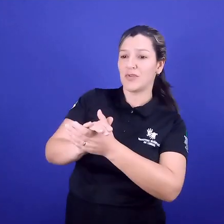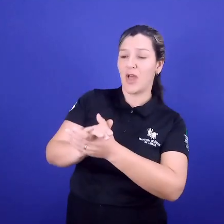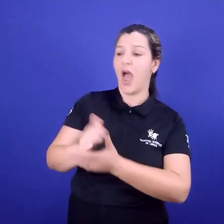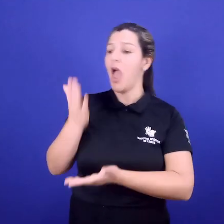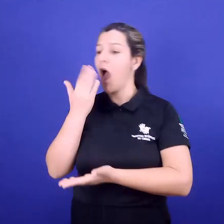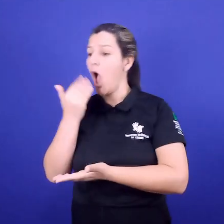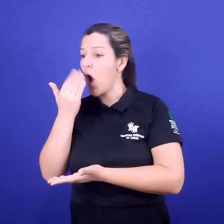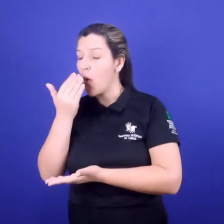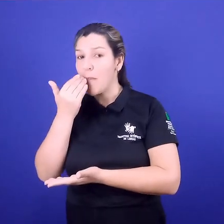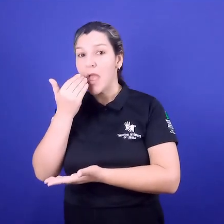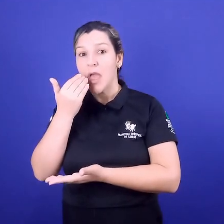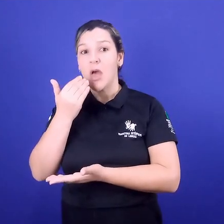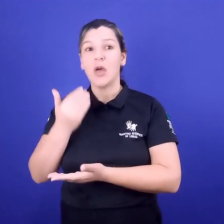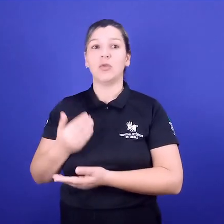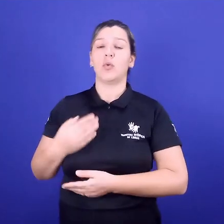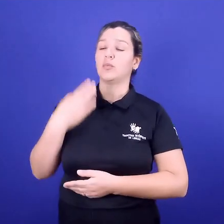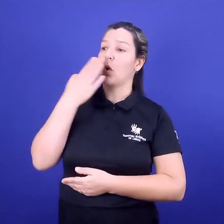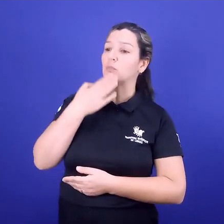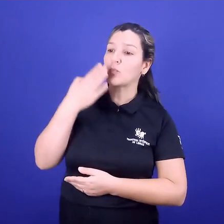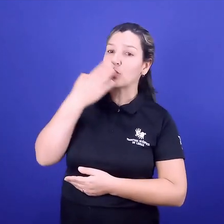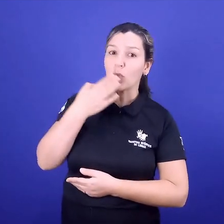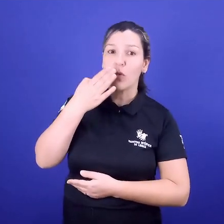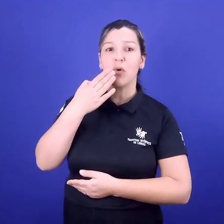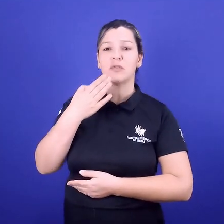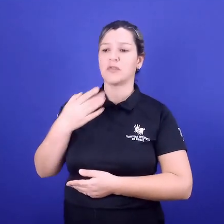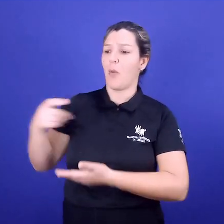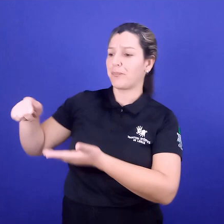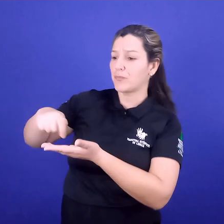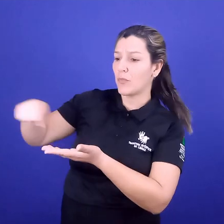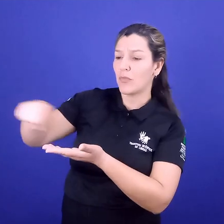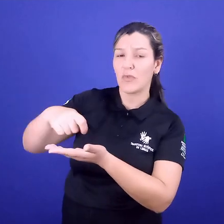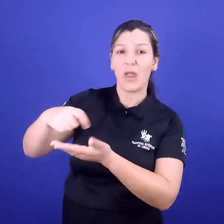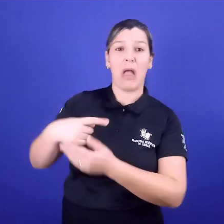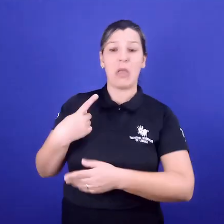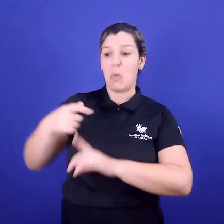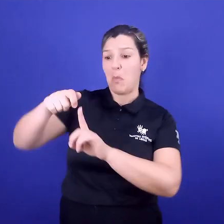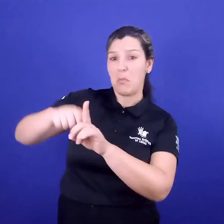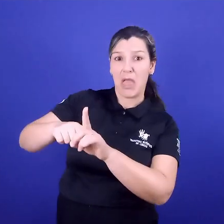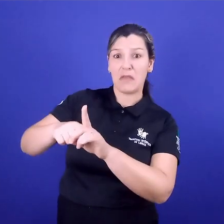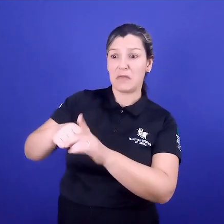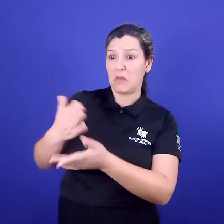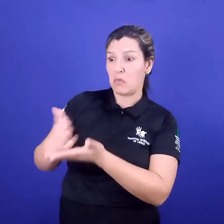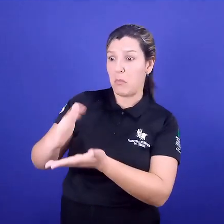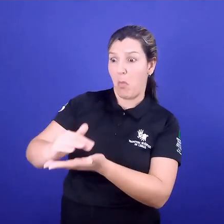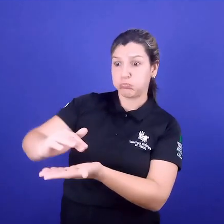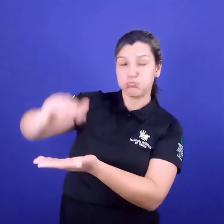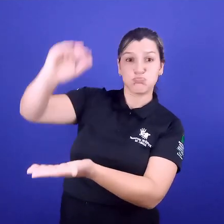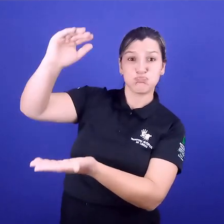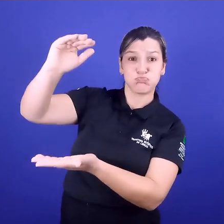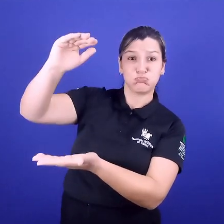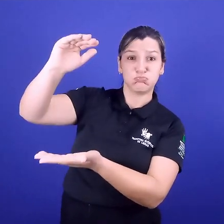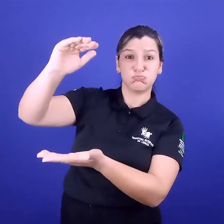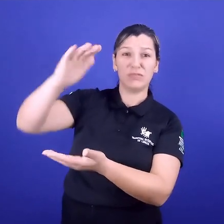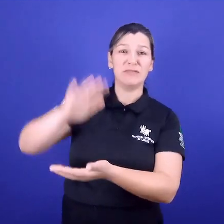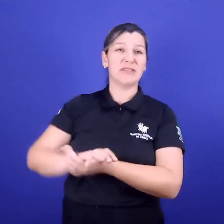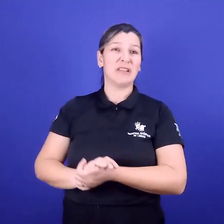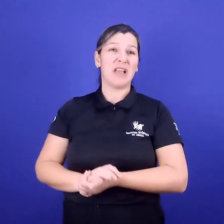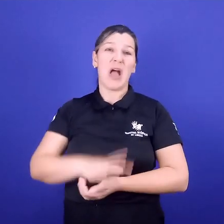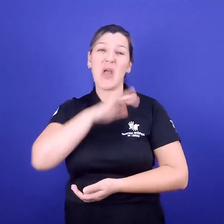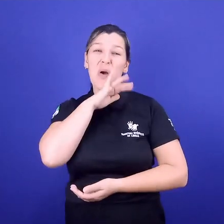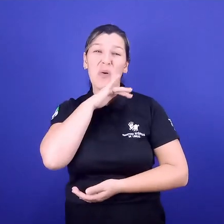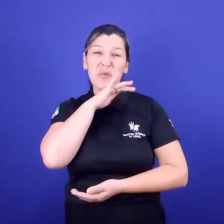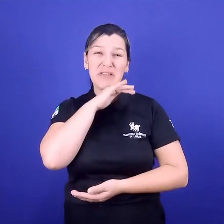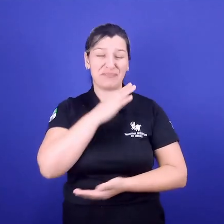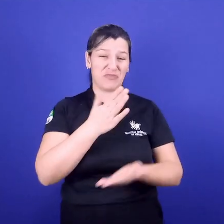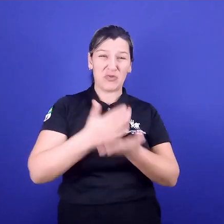comida, aqueles doces, aquele bolo, um mês. Né? A gente, quando faz festa em casa, costuma acontecer isso. Aí a gente sempre fala assim, melhor errar para mais do que